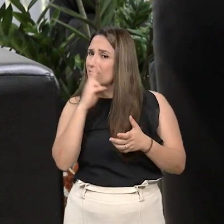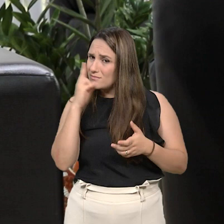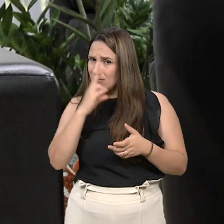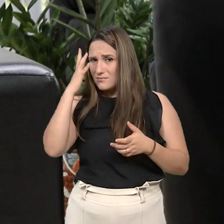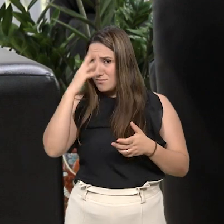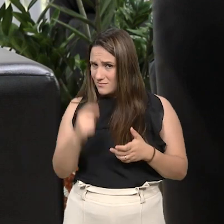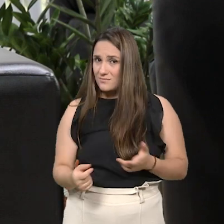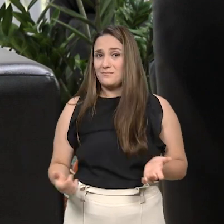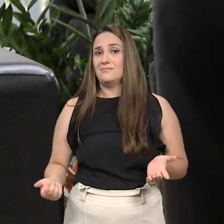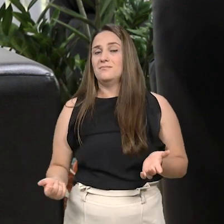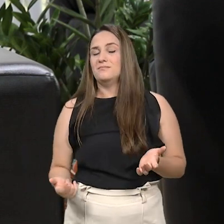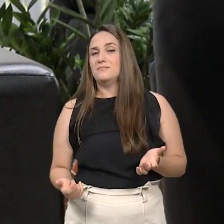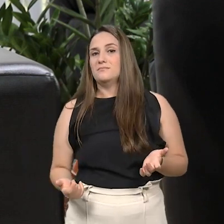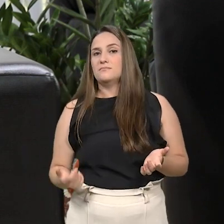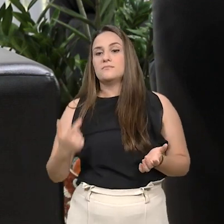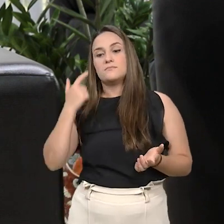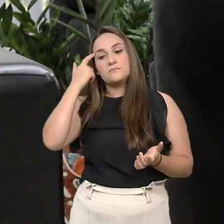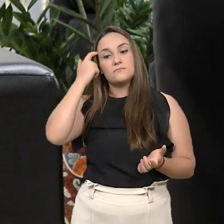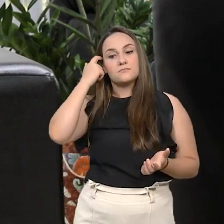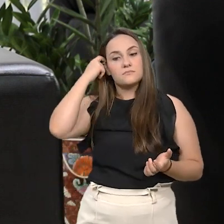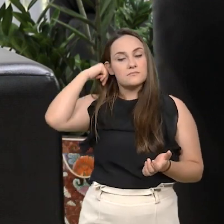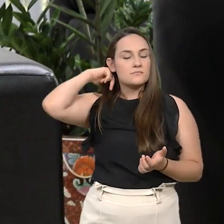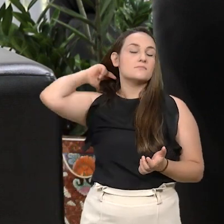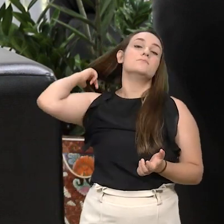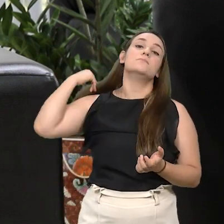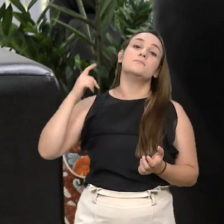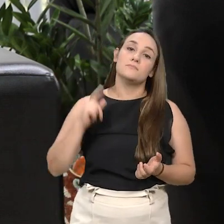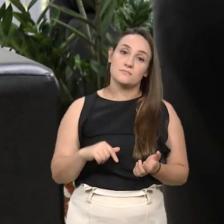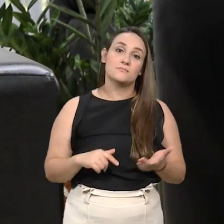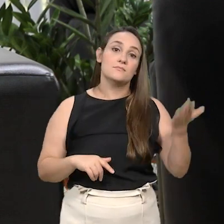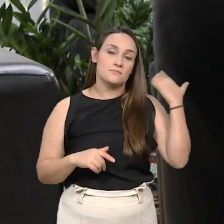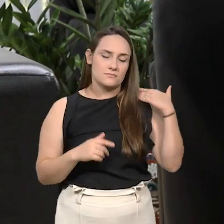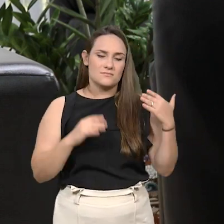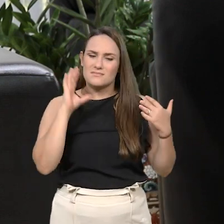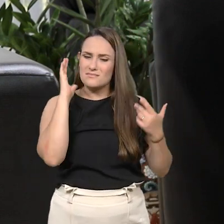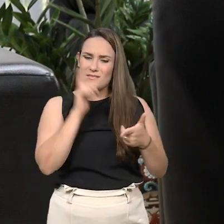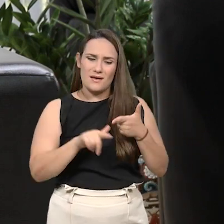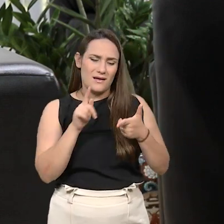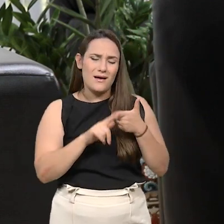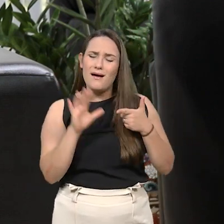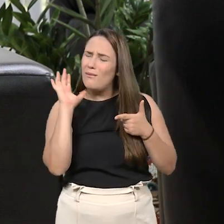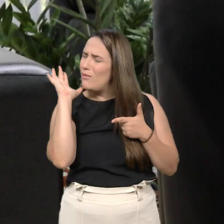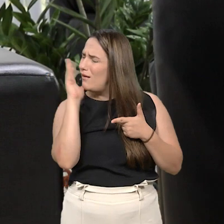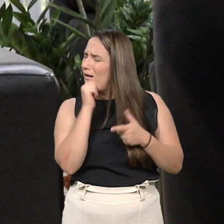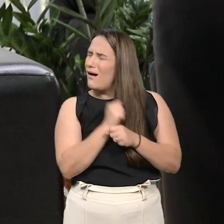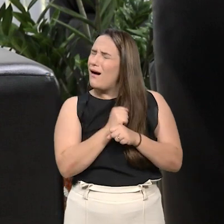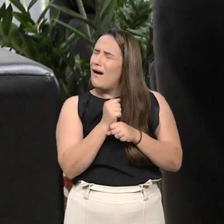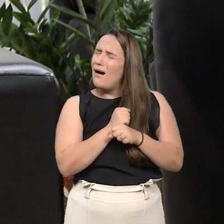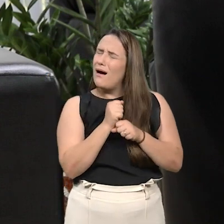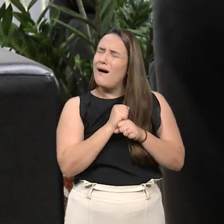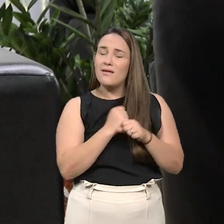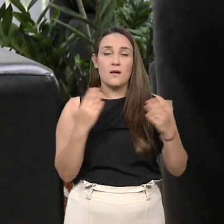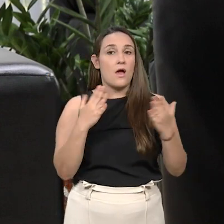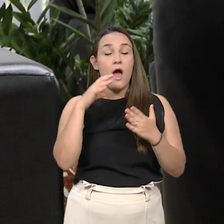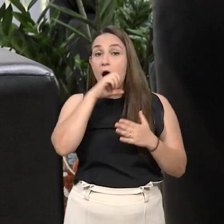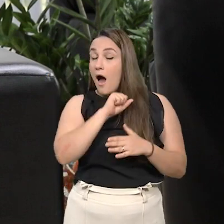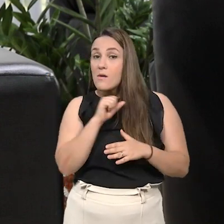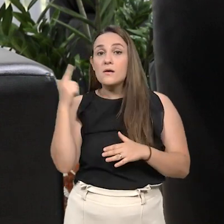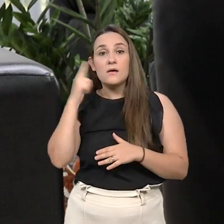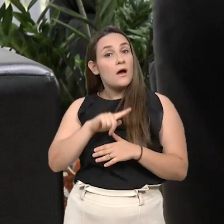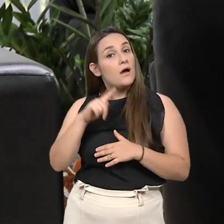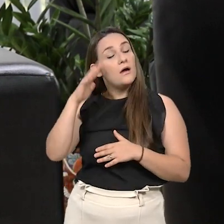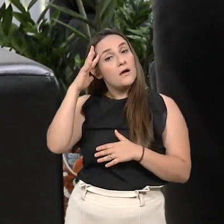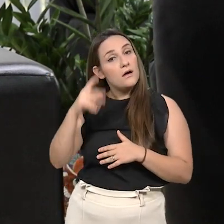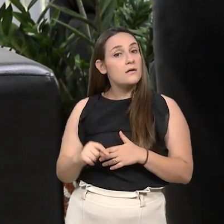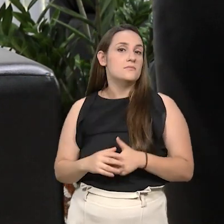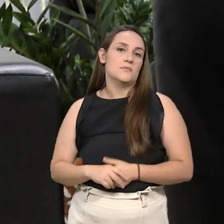imediatamente. Para nossa alegria, os problemas que antes demoravam anos para serem solucionados, hoje estão demorando meses.